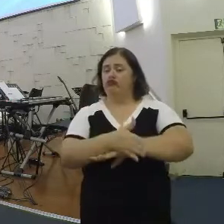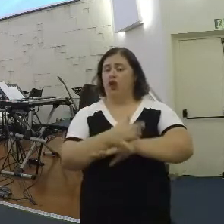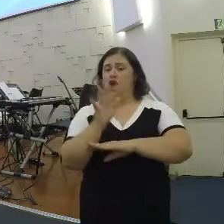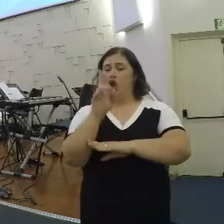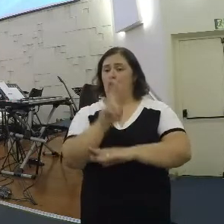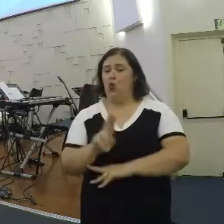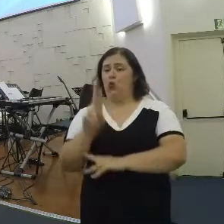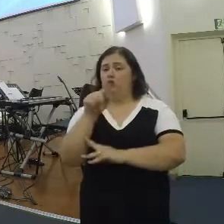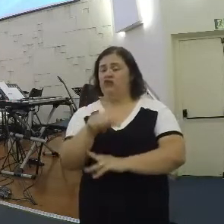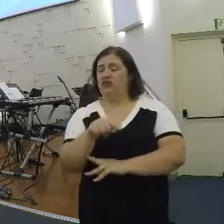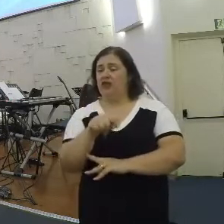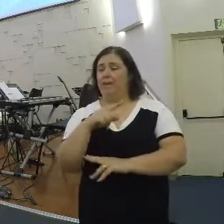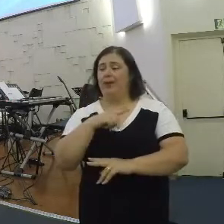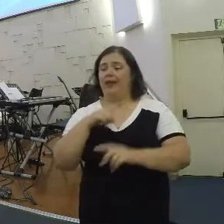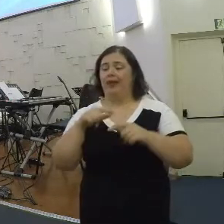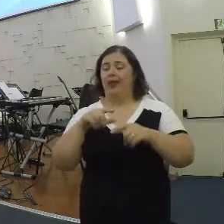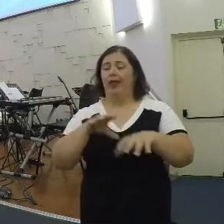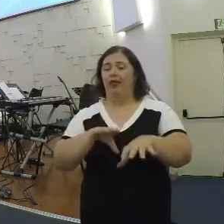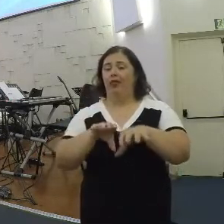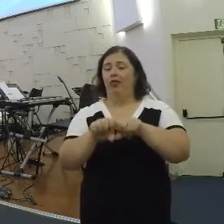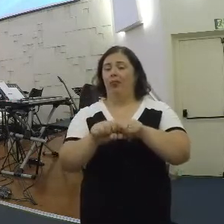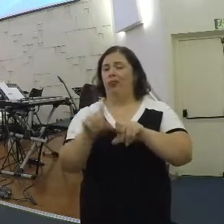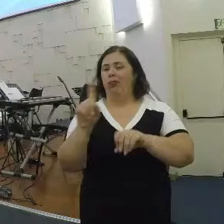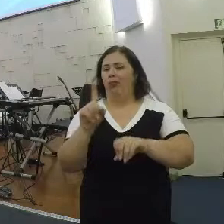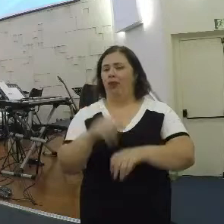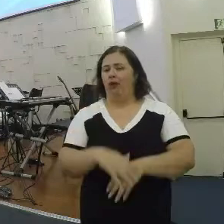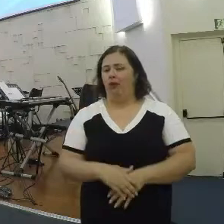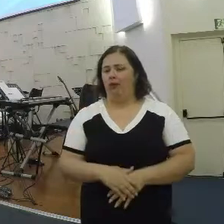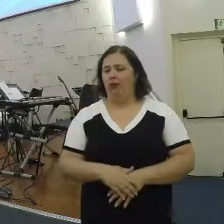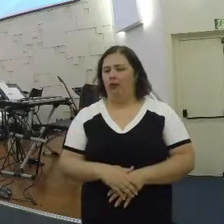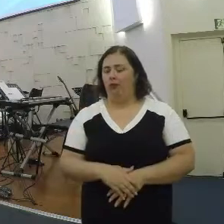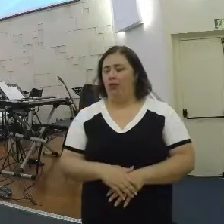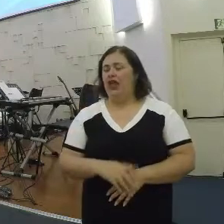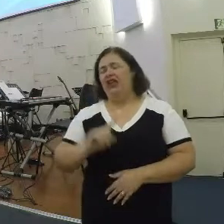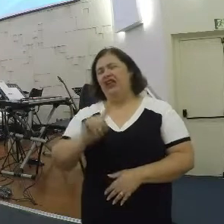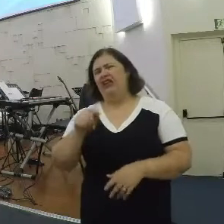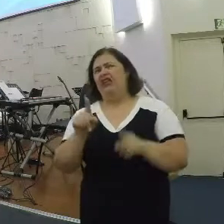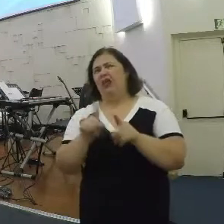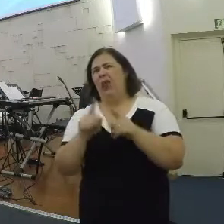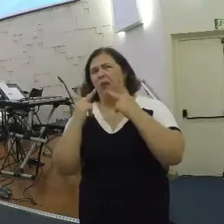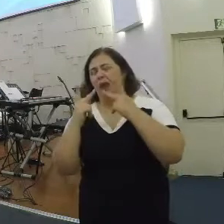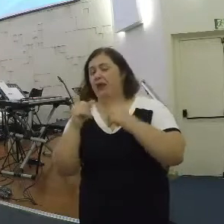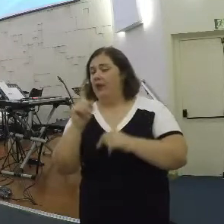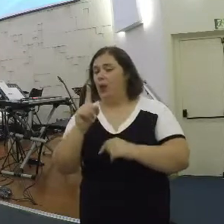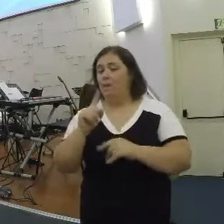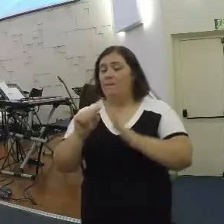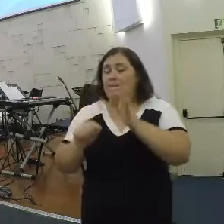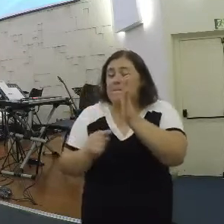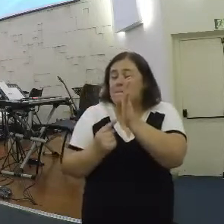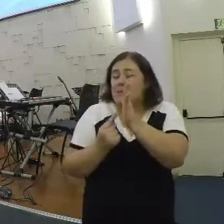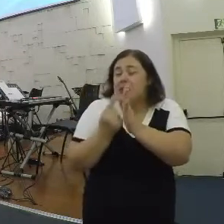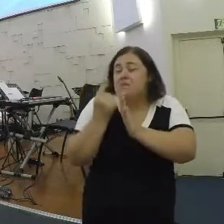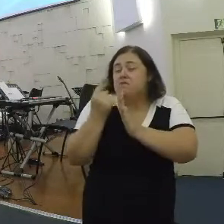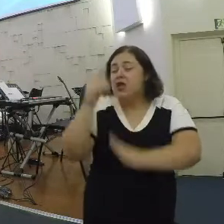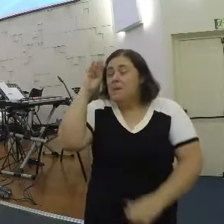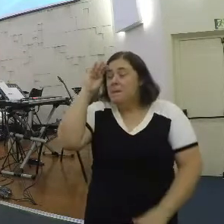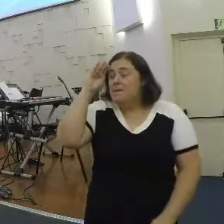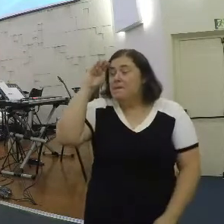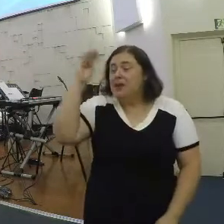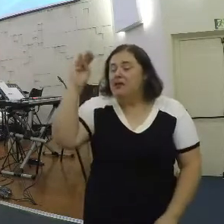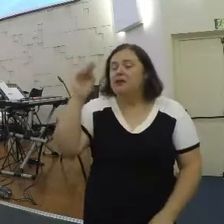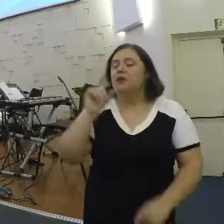diploma e de passagem falar de Cristo. Nós estamos na universidade para falar de Cristo e de passagem receber um